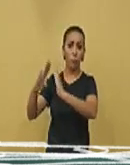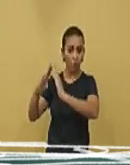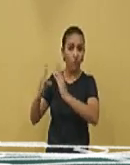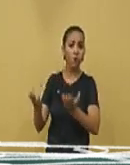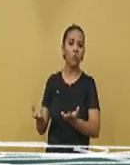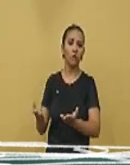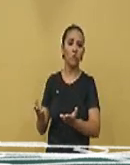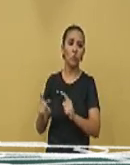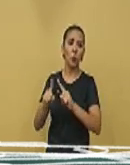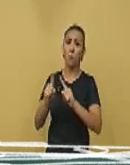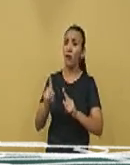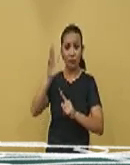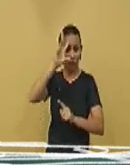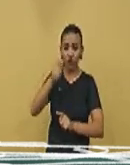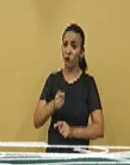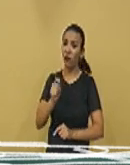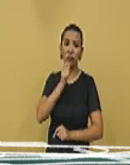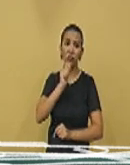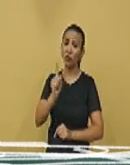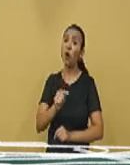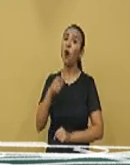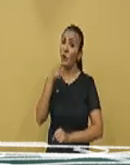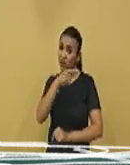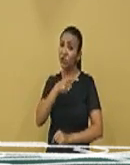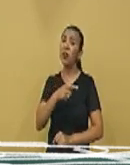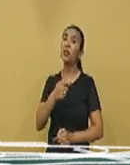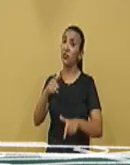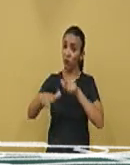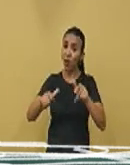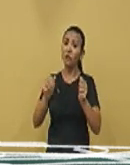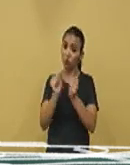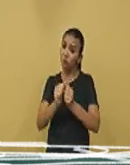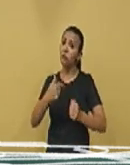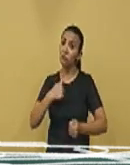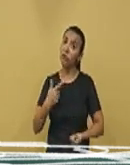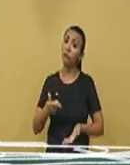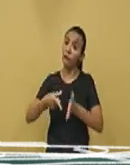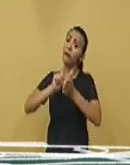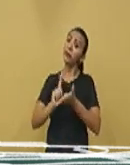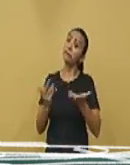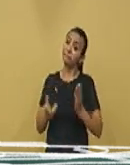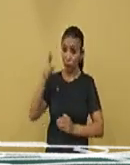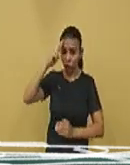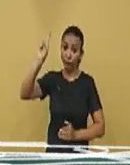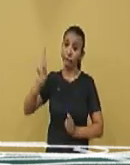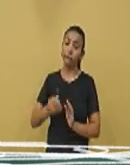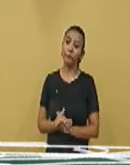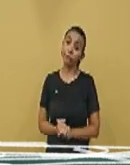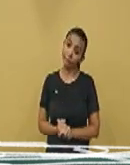mas não foi resolvido quando o senhor estava na chefia de gabinete.